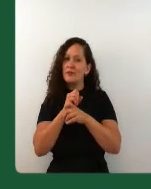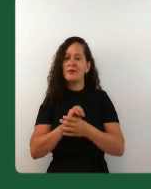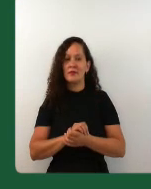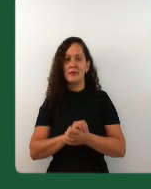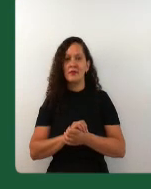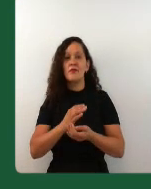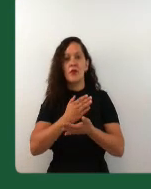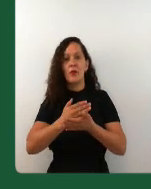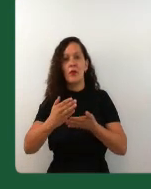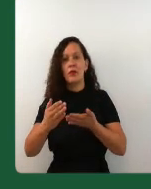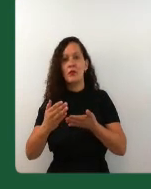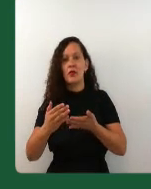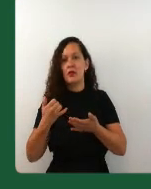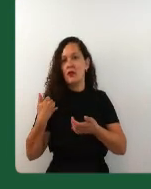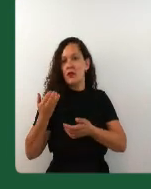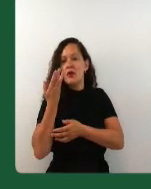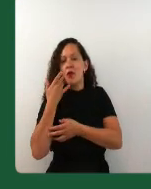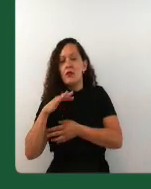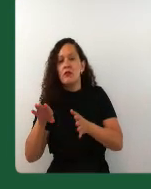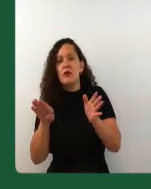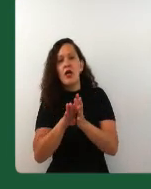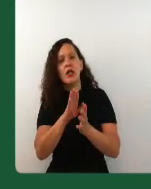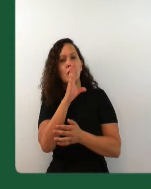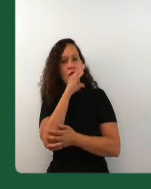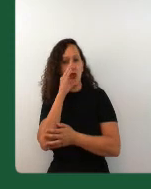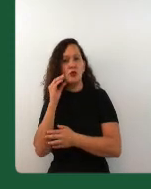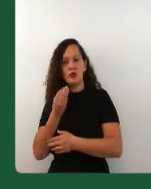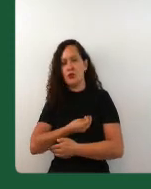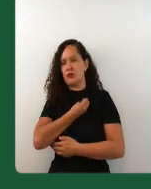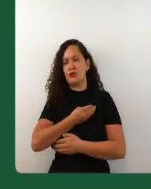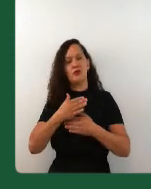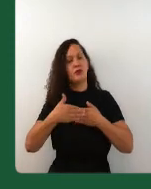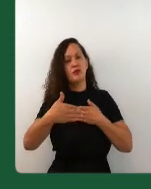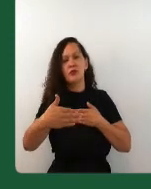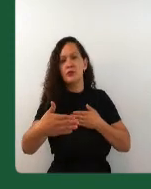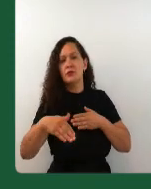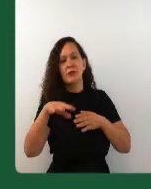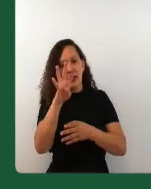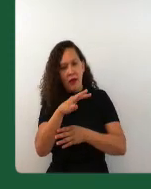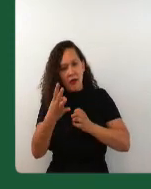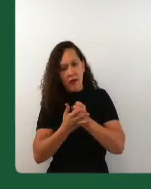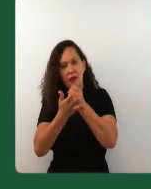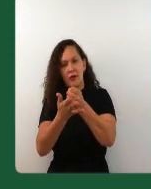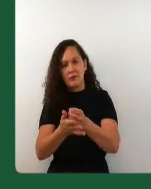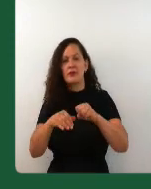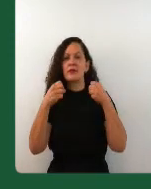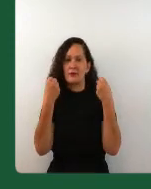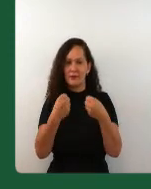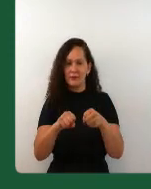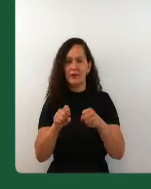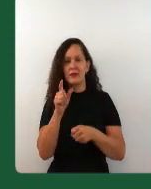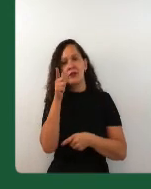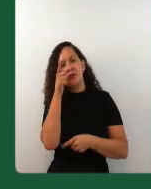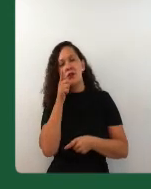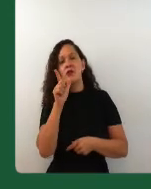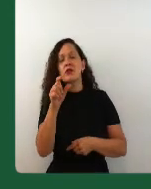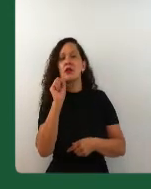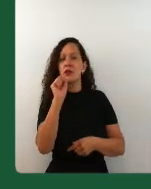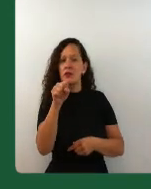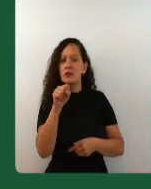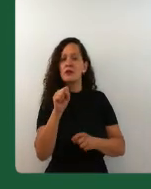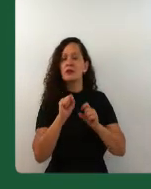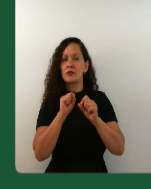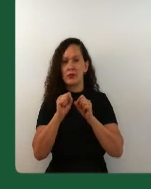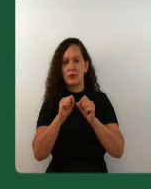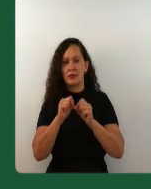vai iniciar na fase da infância e vai até a fase adulta, eles vão precisar de rede de apoio, e aí a gente consegue, né, fazer